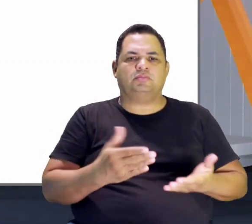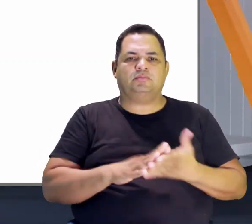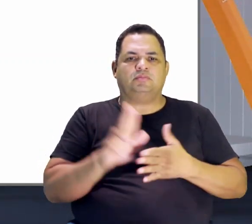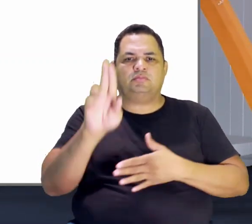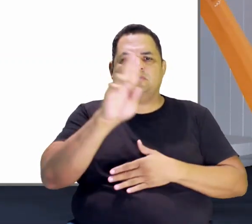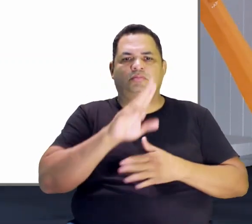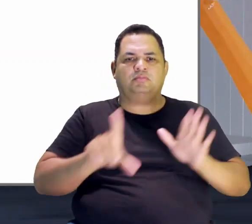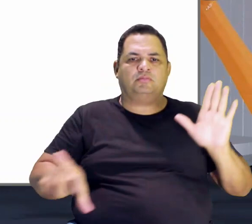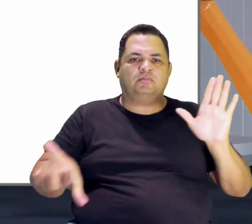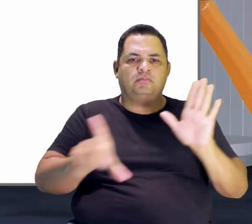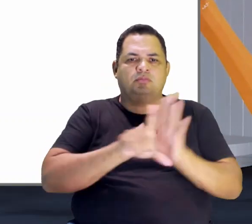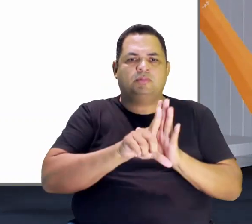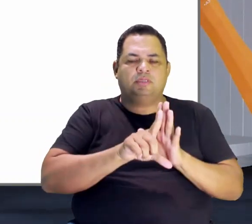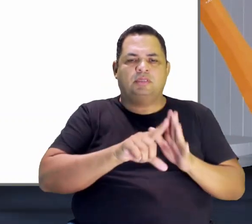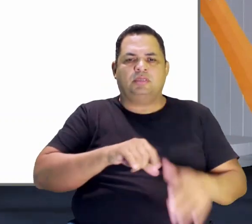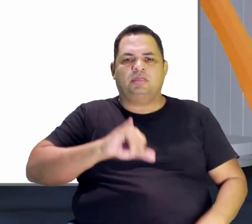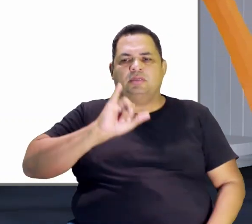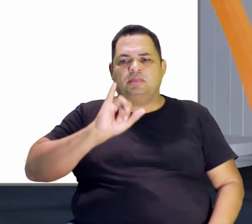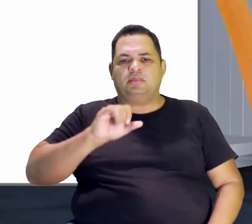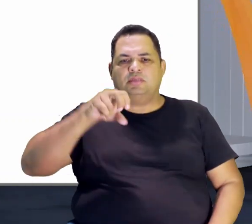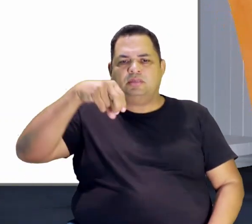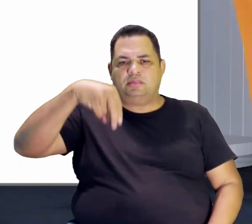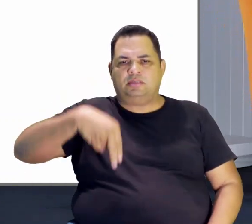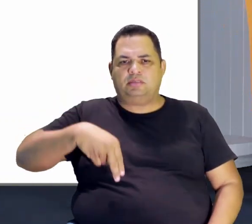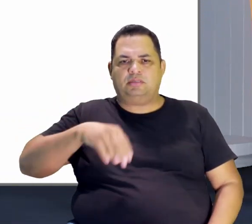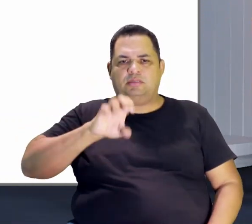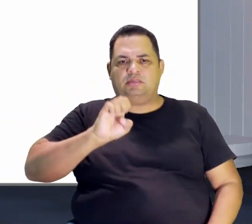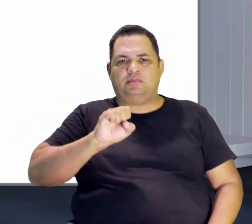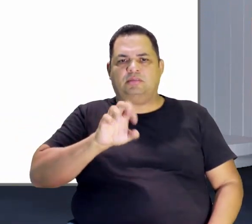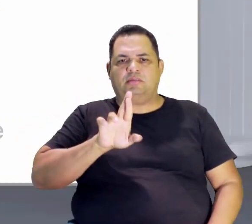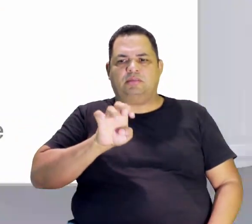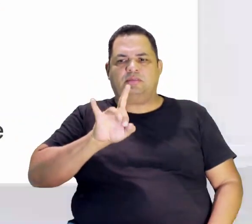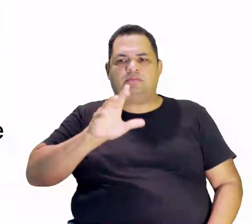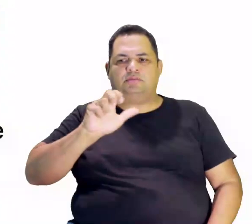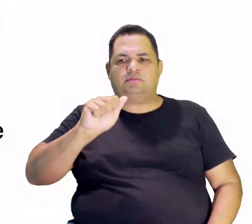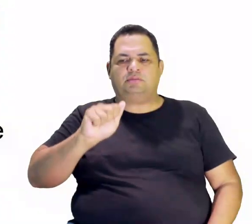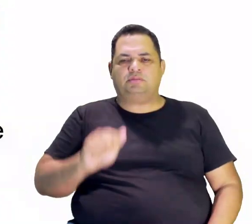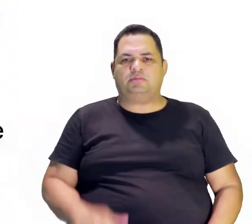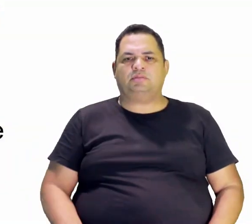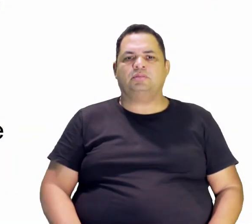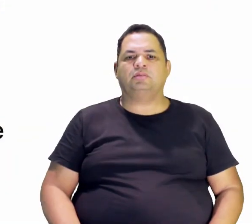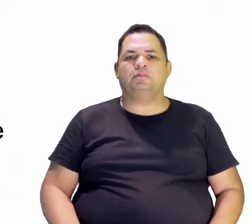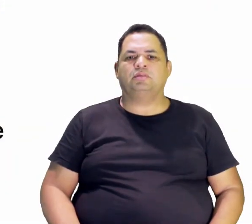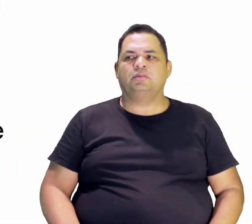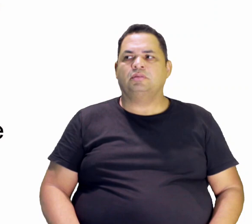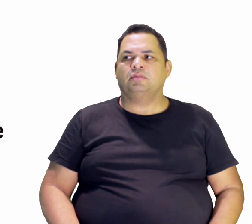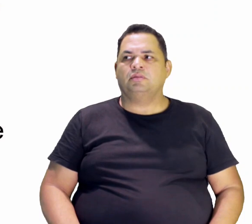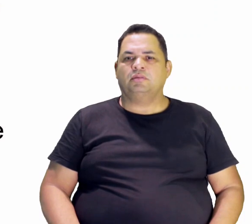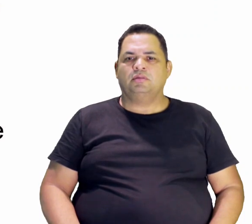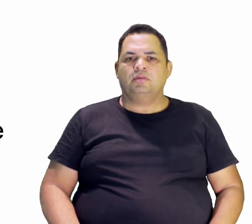uso da lei da inércia. Só nesses casos, tá bom? Vamos lá, então.